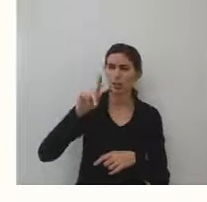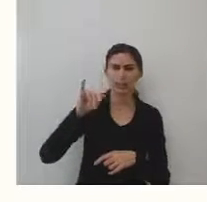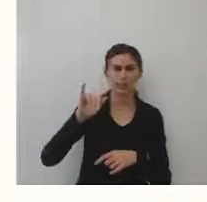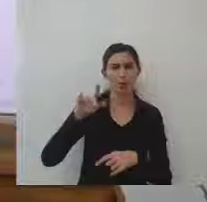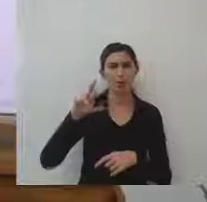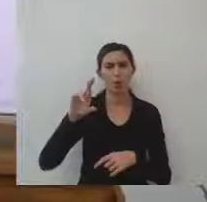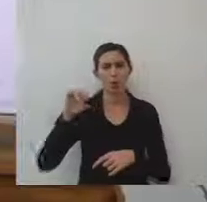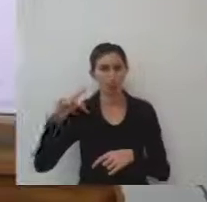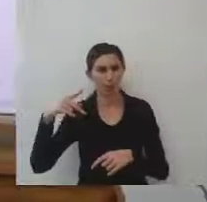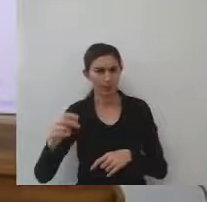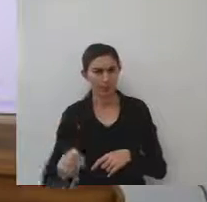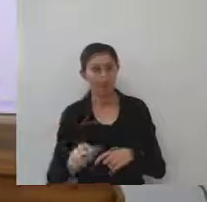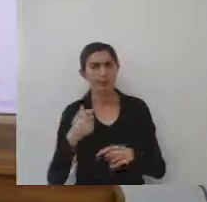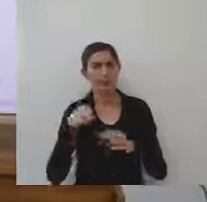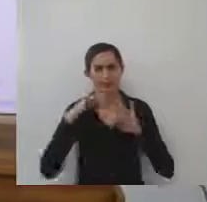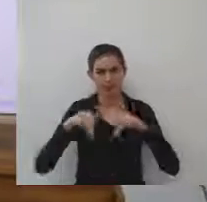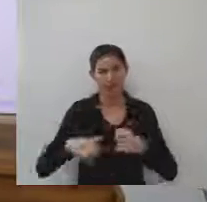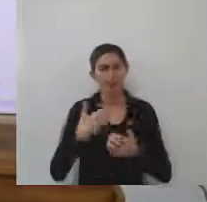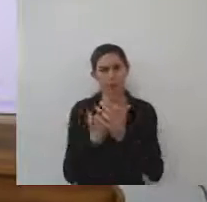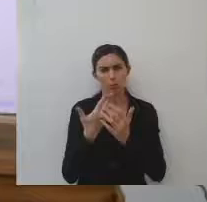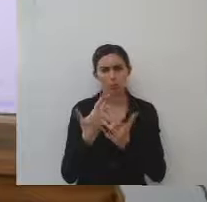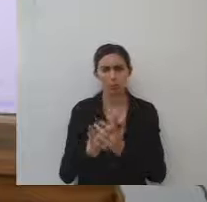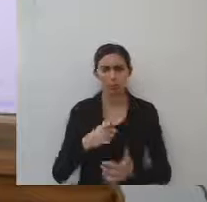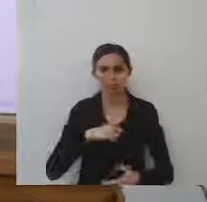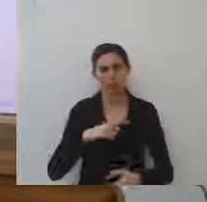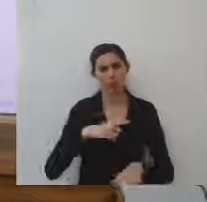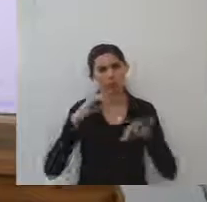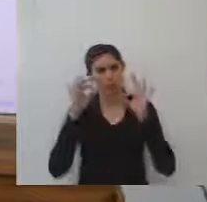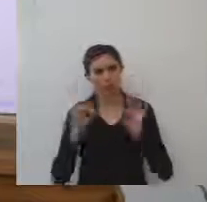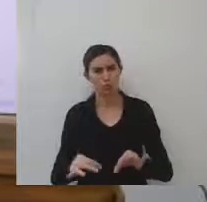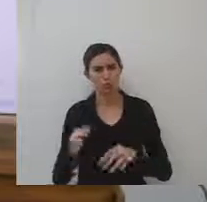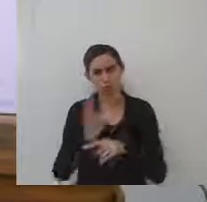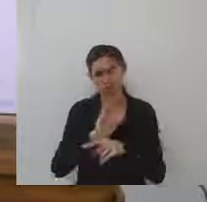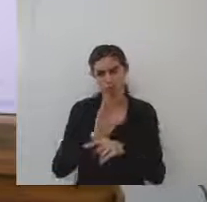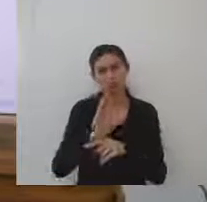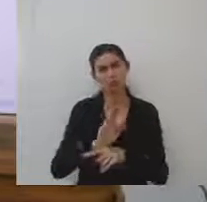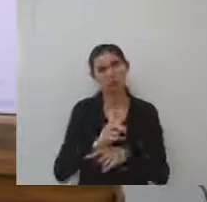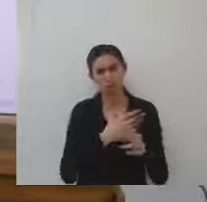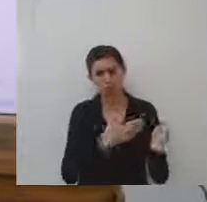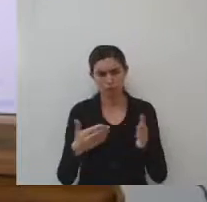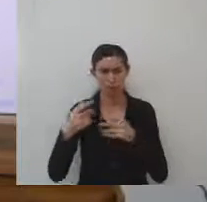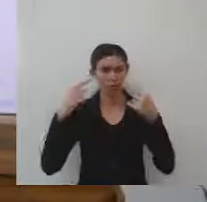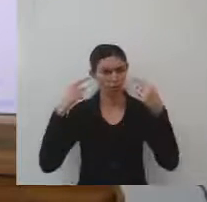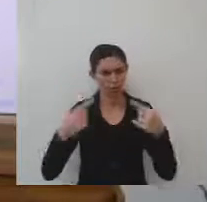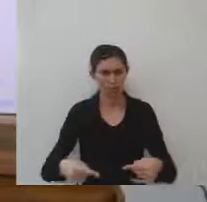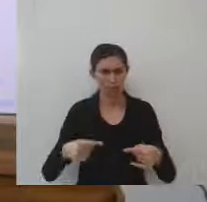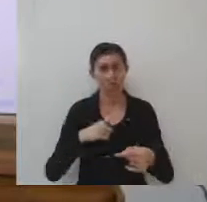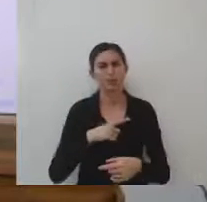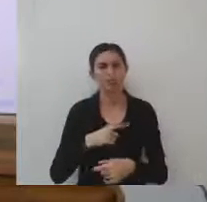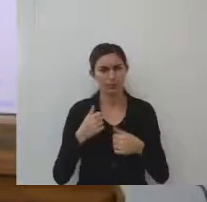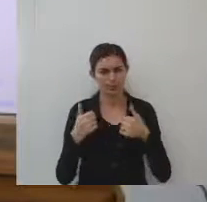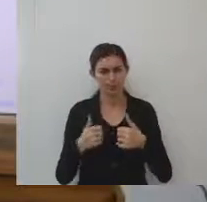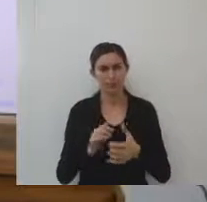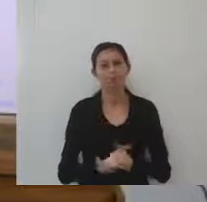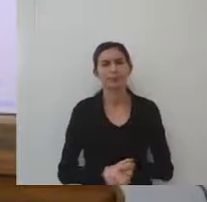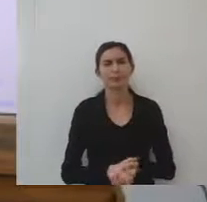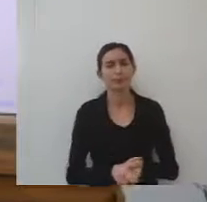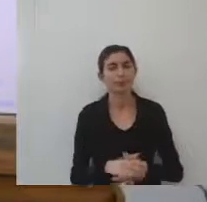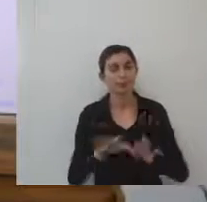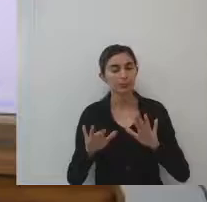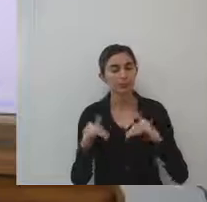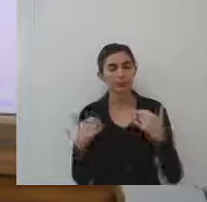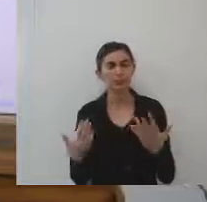aula do EducaPE, a gente tem justamente um videozinho sobre essa competição daí.